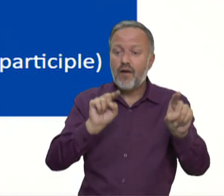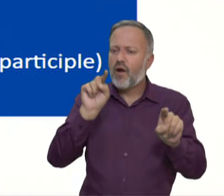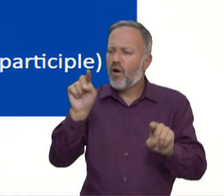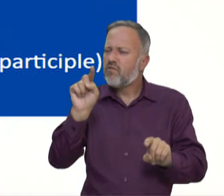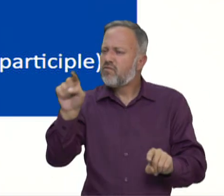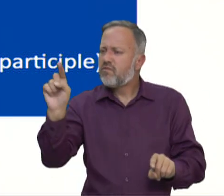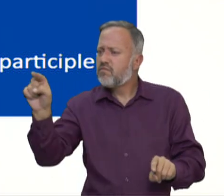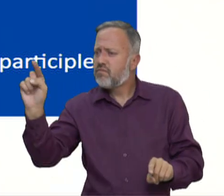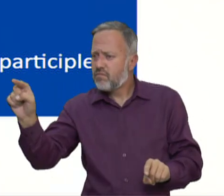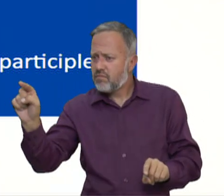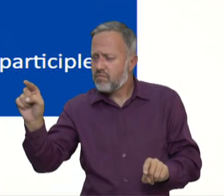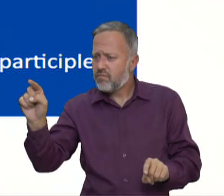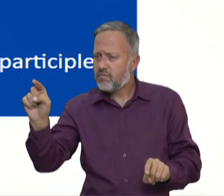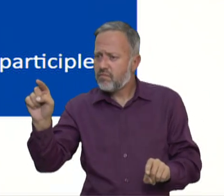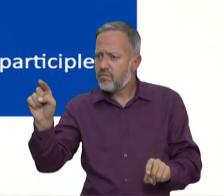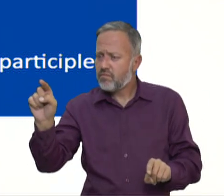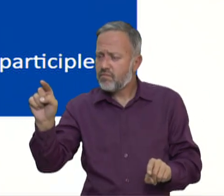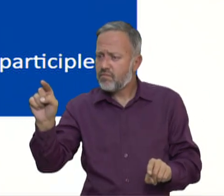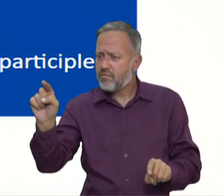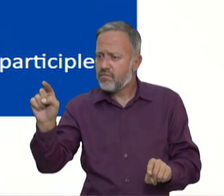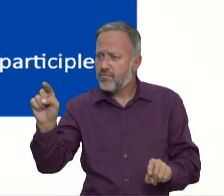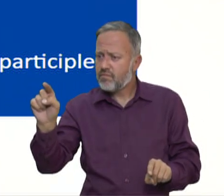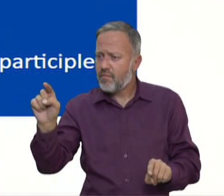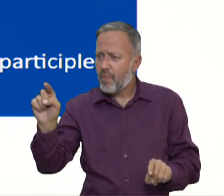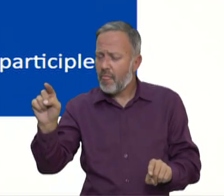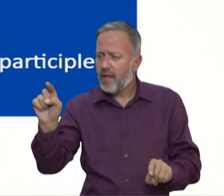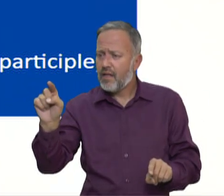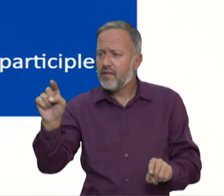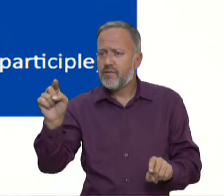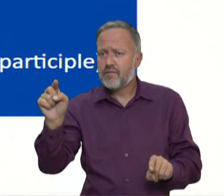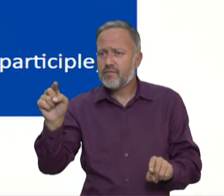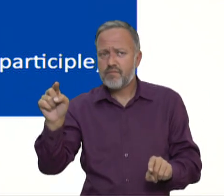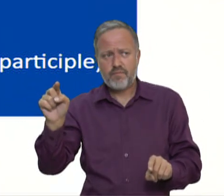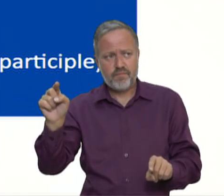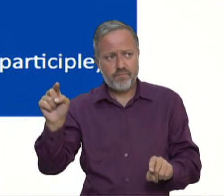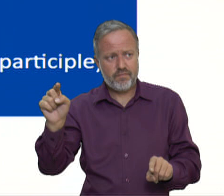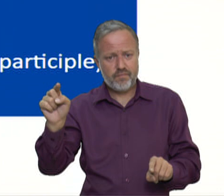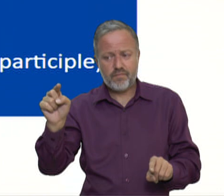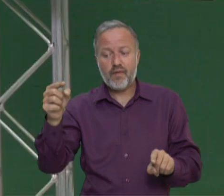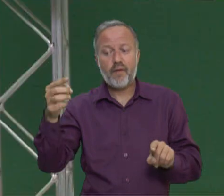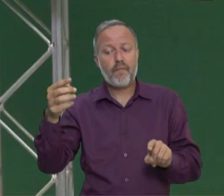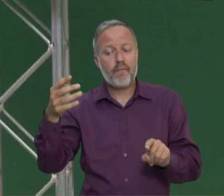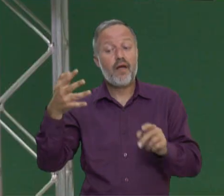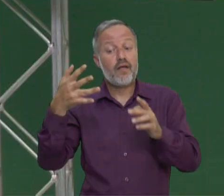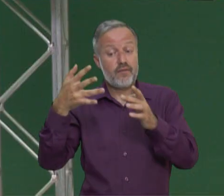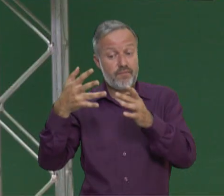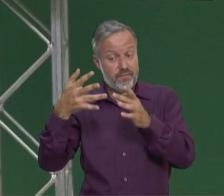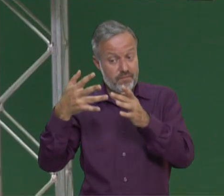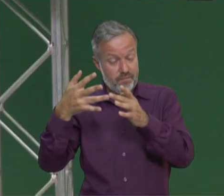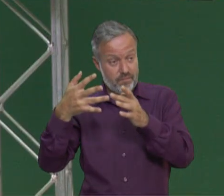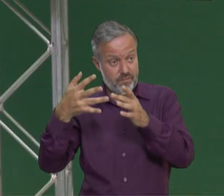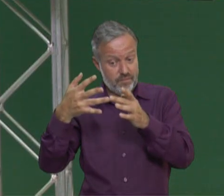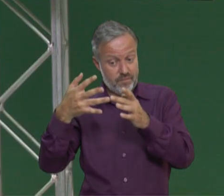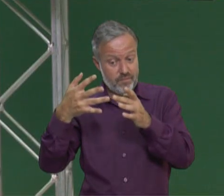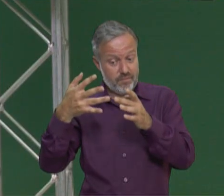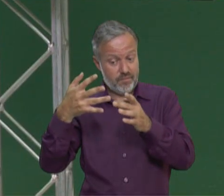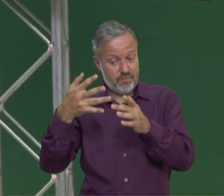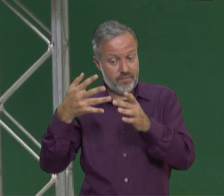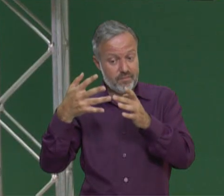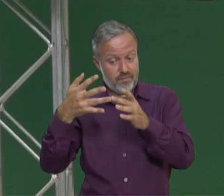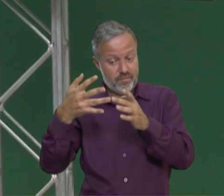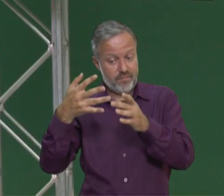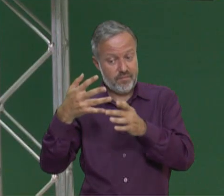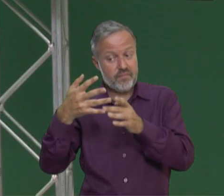vocês, lembrando que é o mesmo para singular e para plural. A terceira pessoa, he, she,